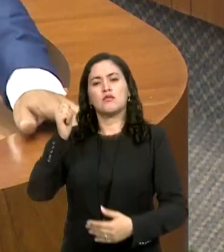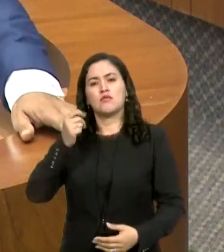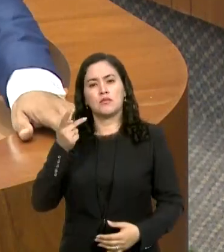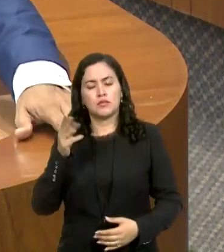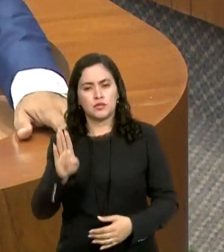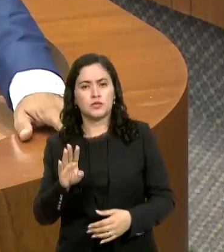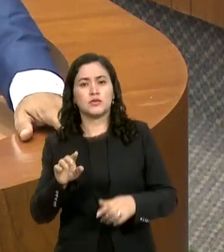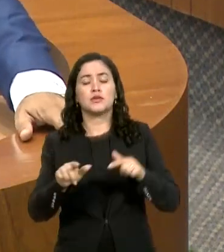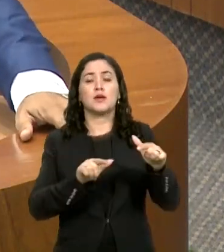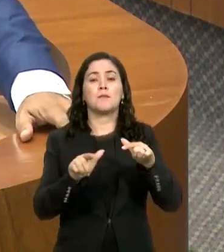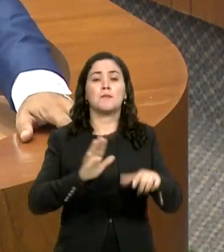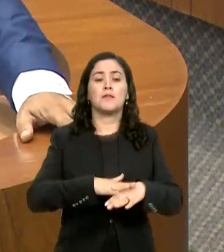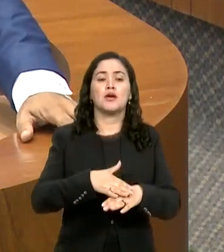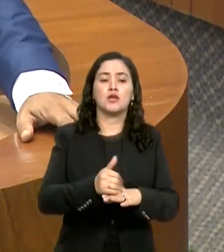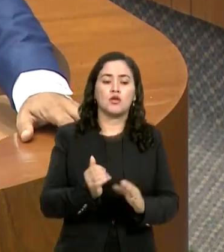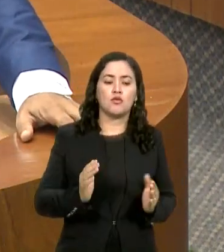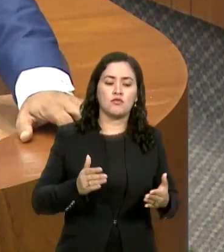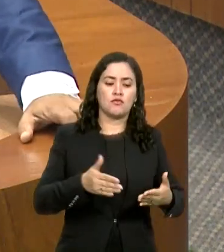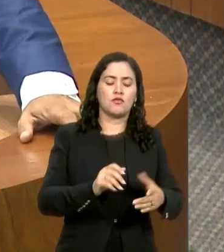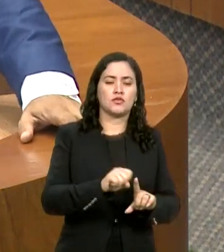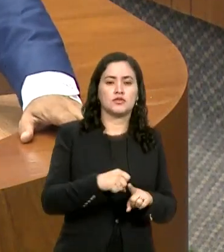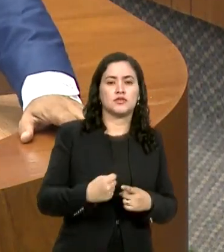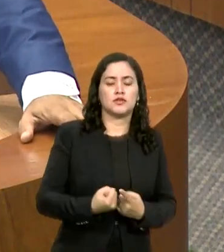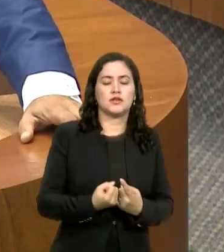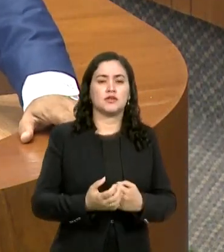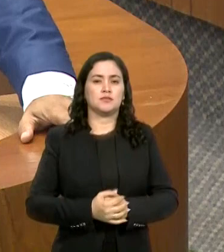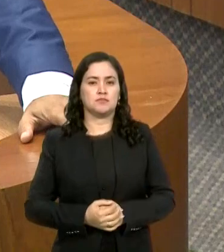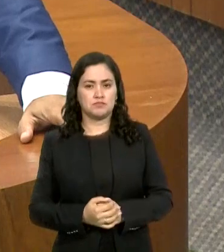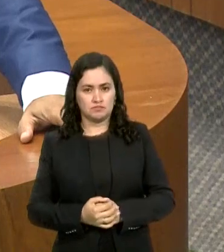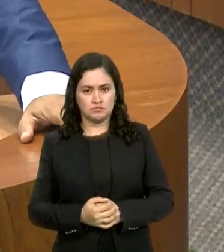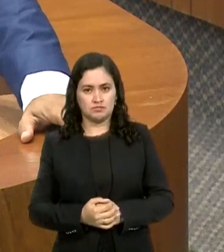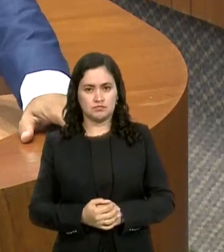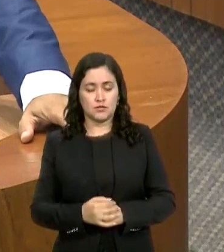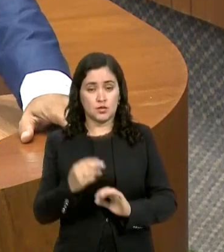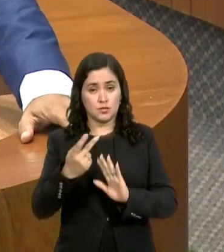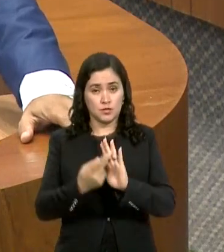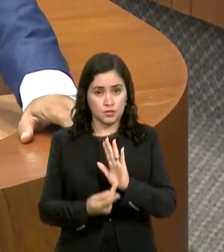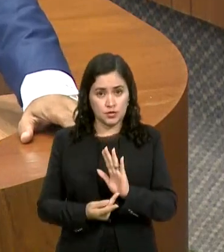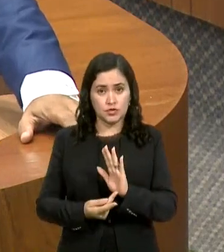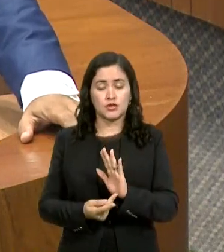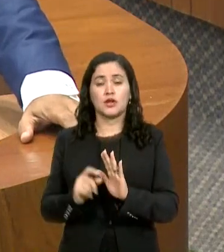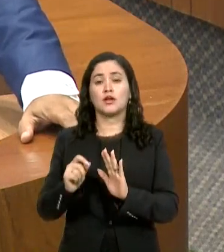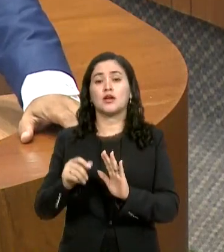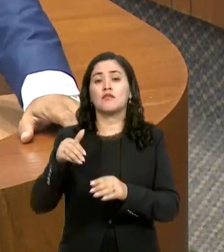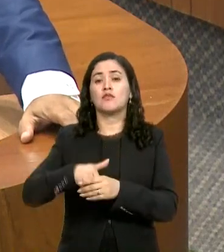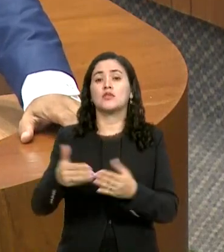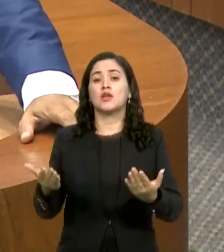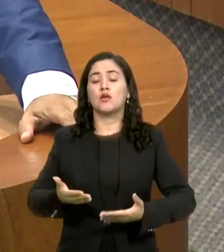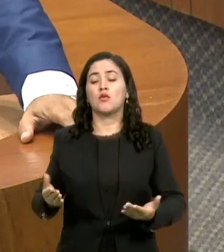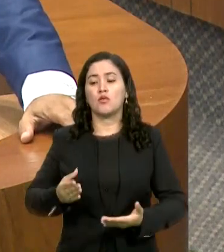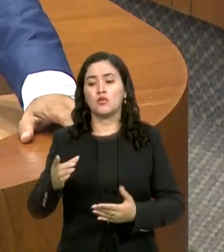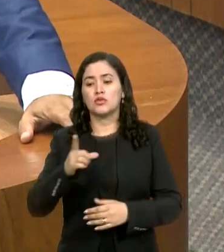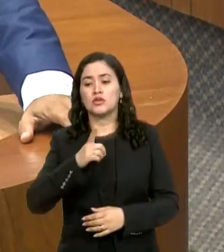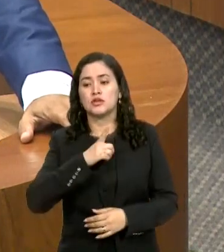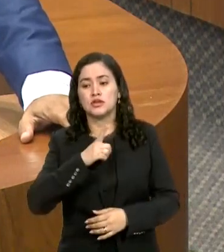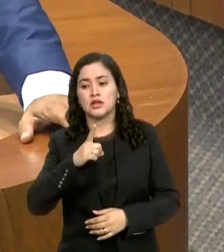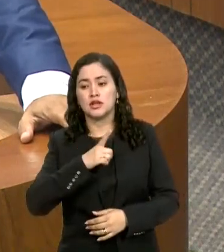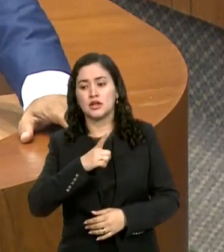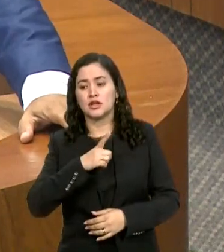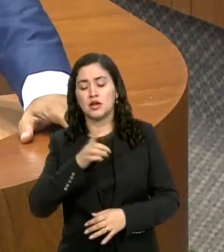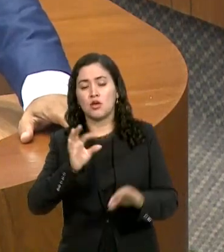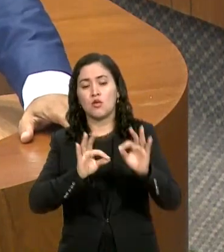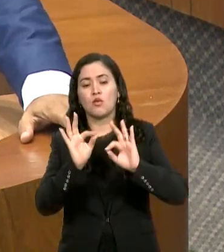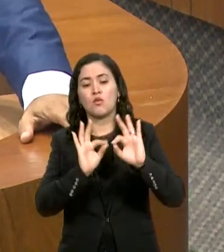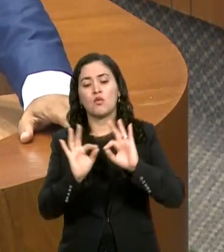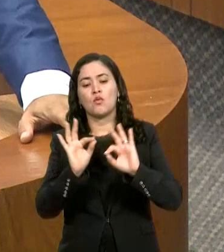sociedade. Doutor Gabriel, o projeto que hoje estamos votando, ele tem, na verdade, a